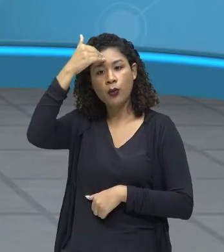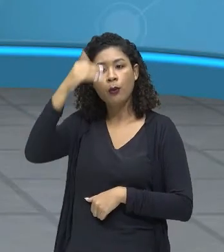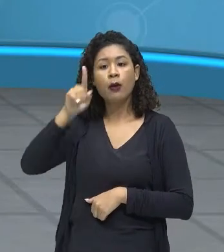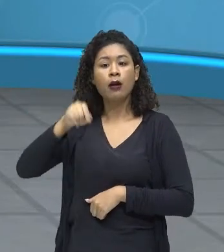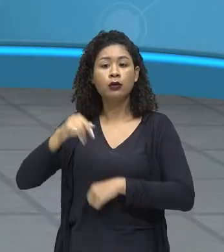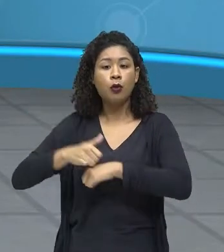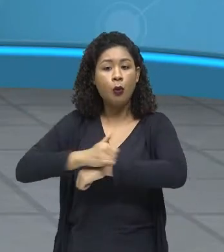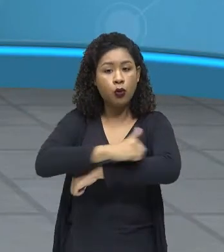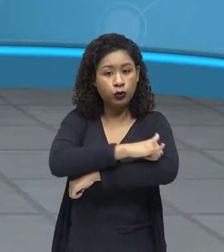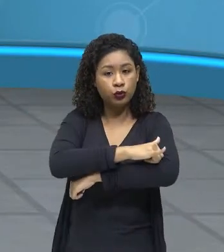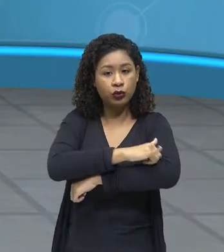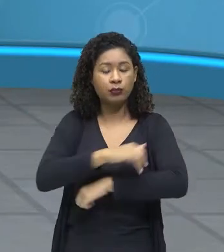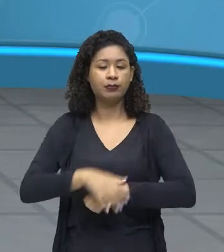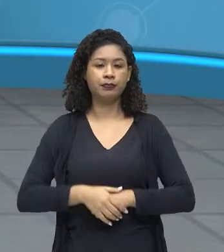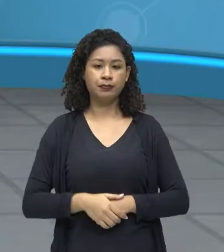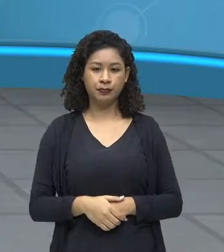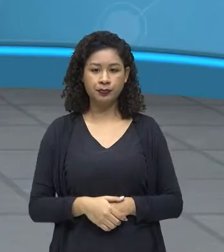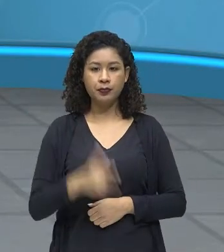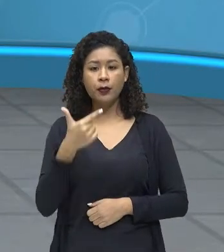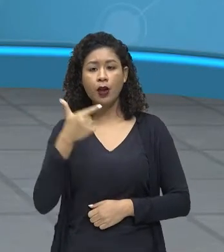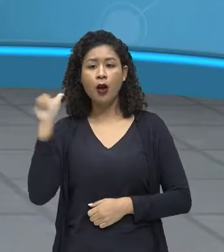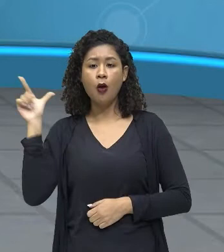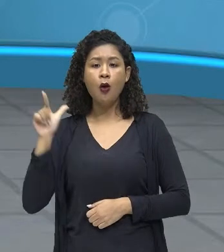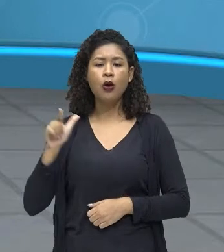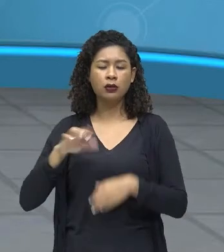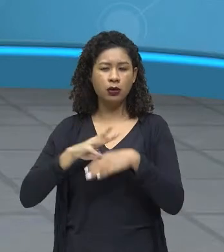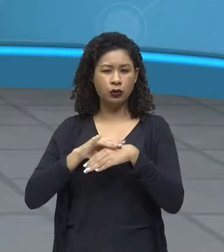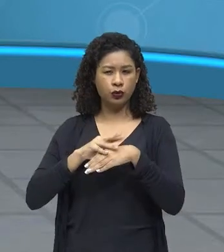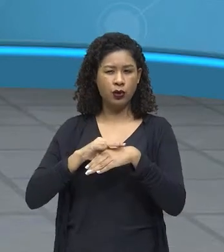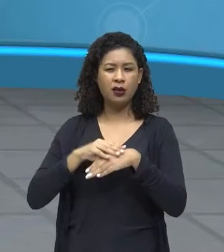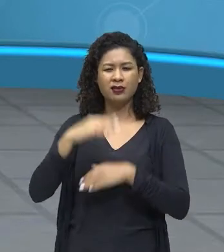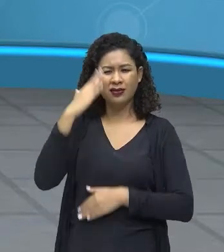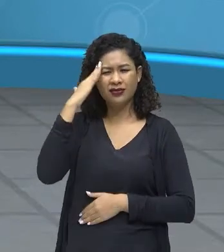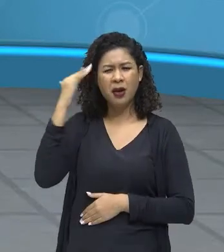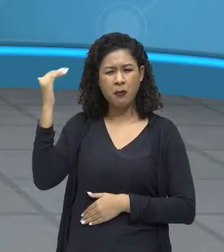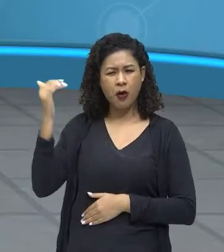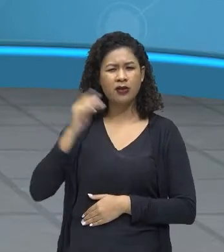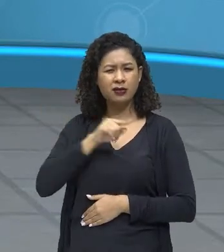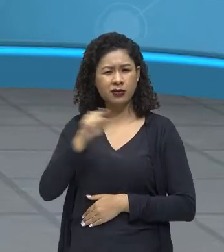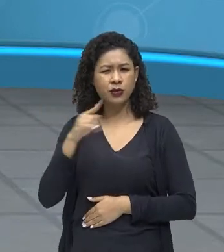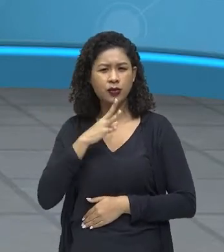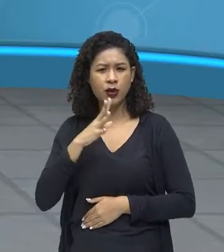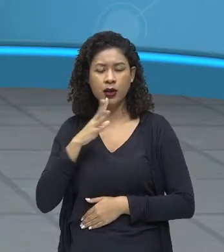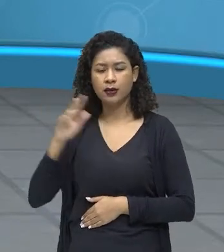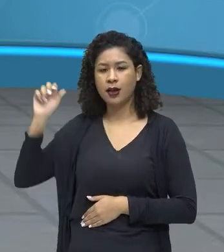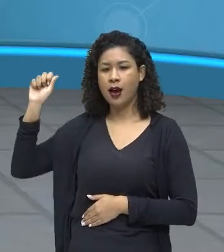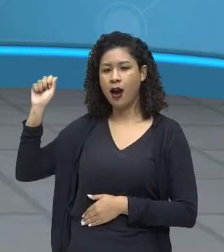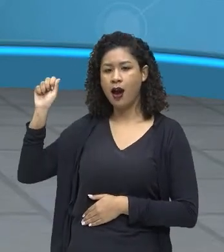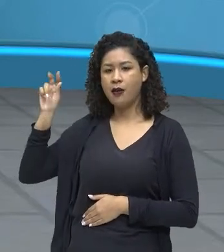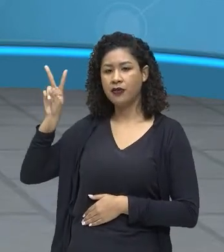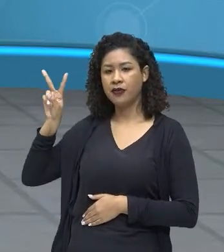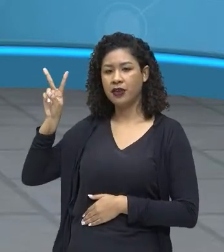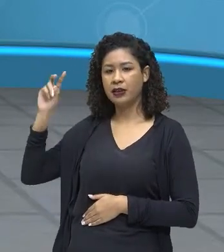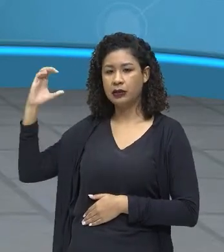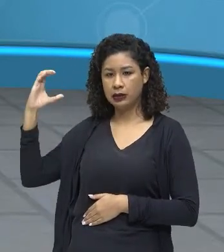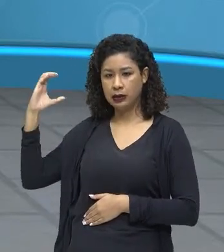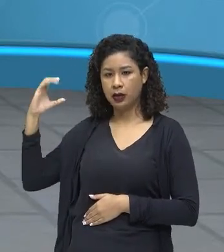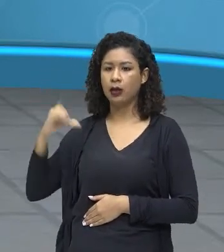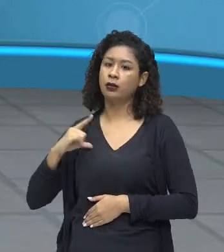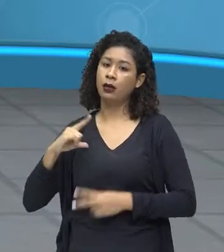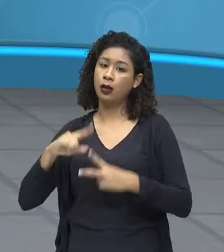tem uma outra doença bem conhecida também, né? Na verdade, o AVC, que ele pode ser dividido em dois: o acidente